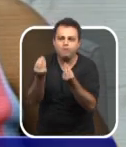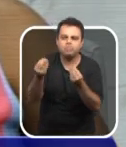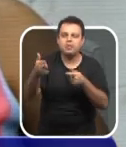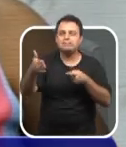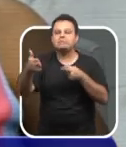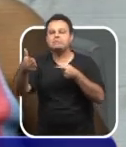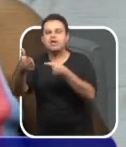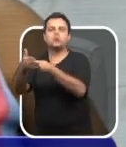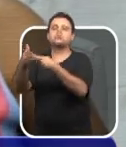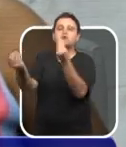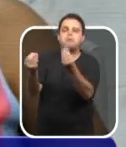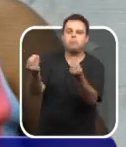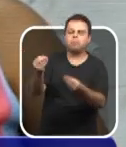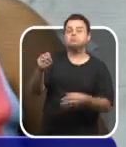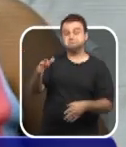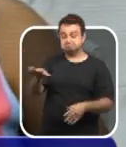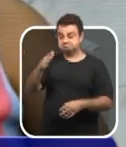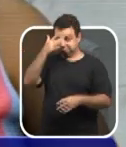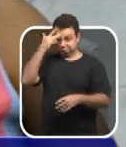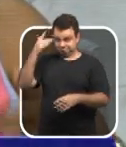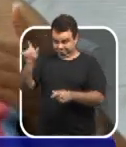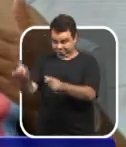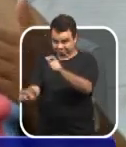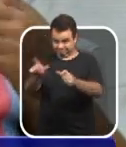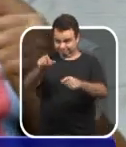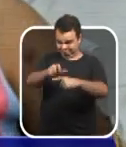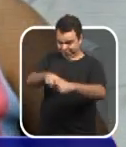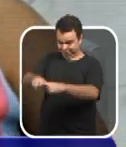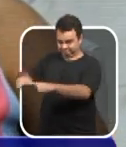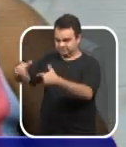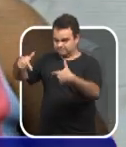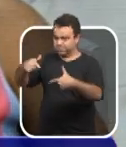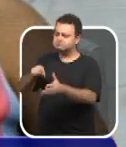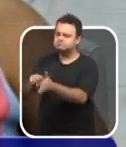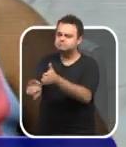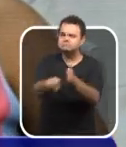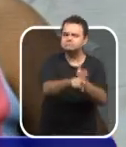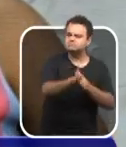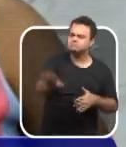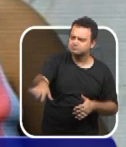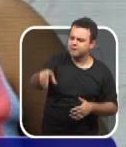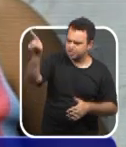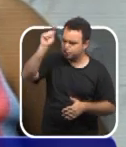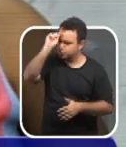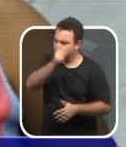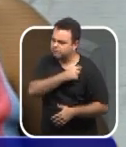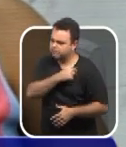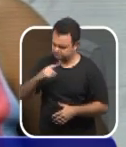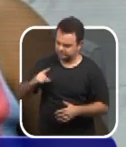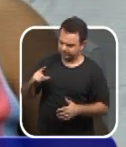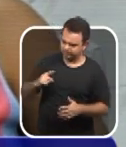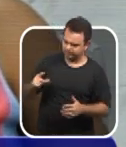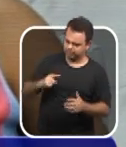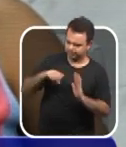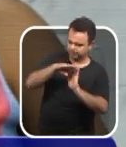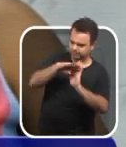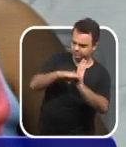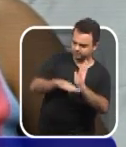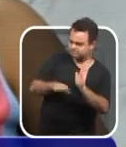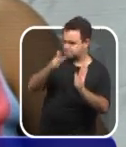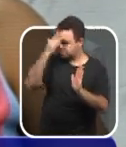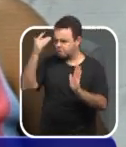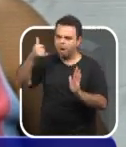através dos operadores do sistema, se a minha cidade, São José do Rio Preto, constava as políticas públicas de